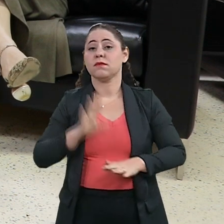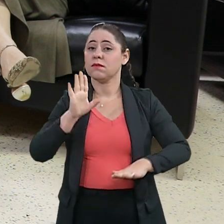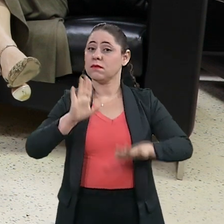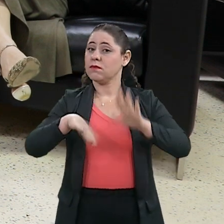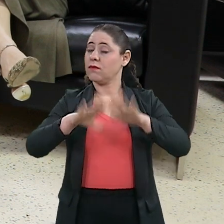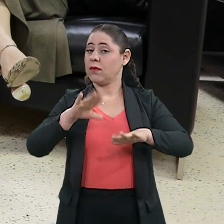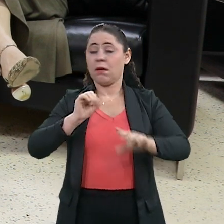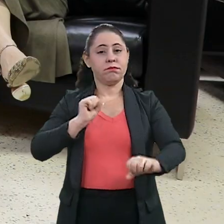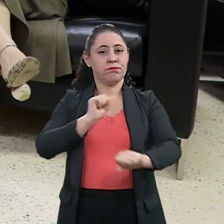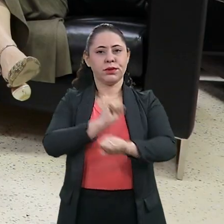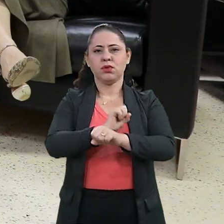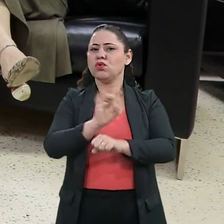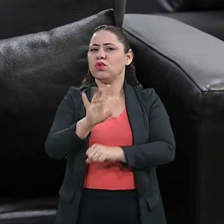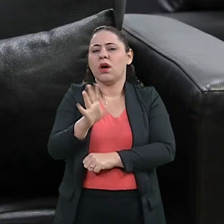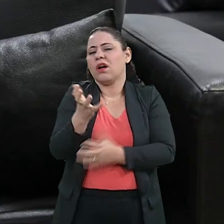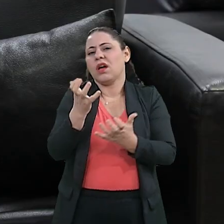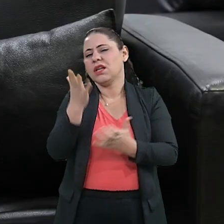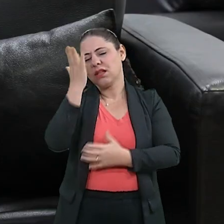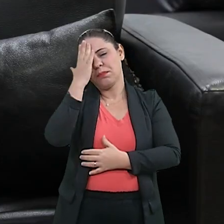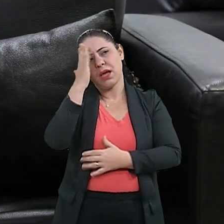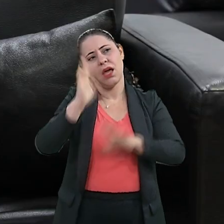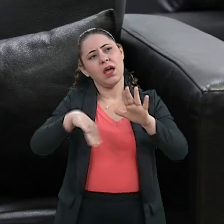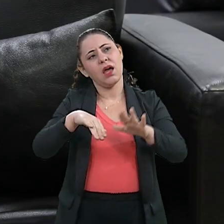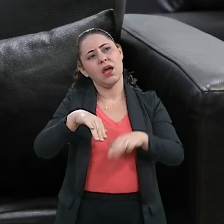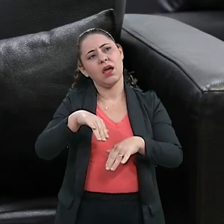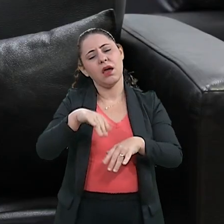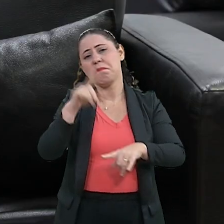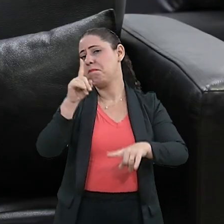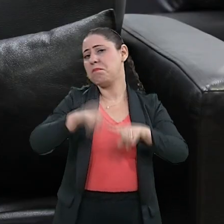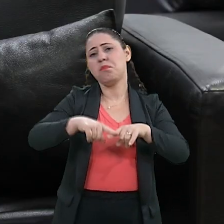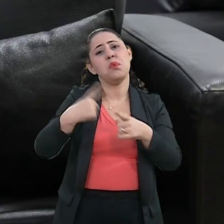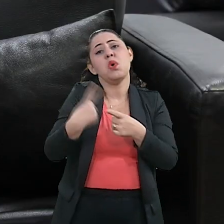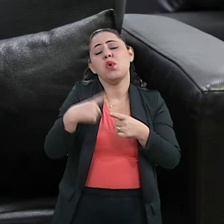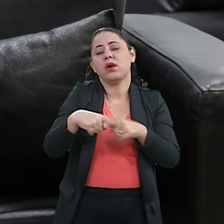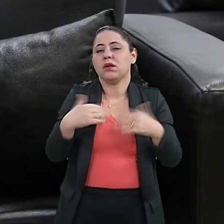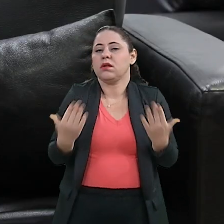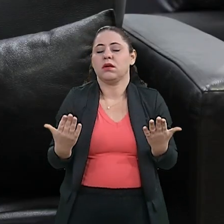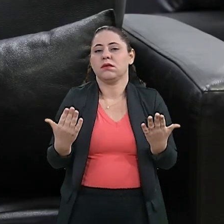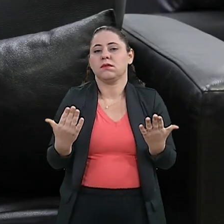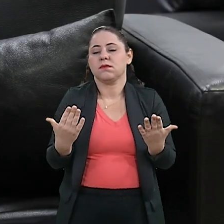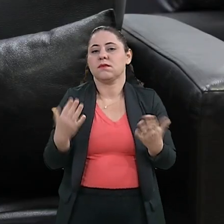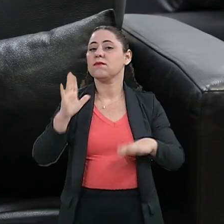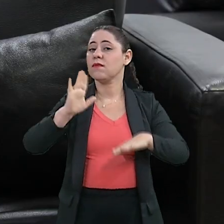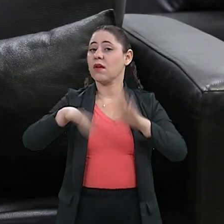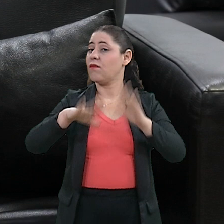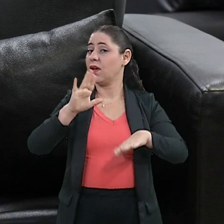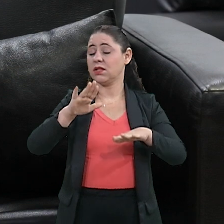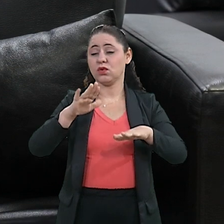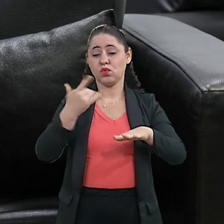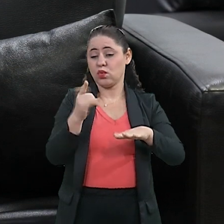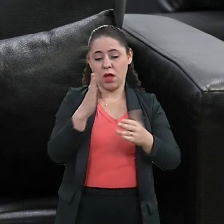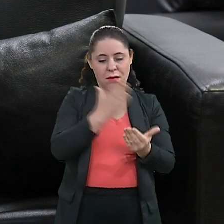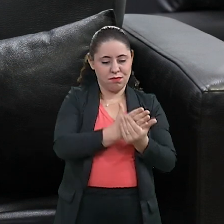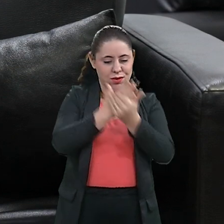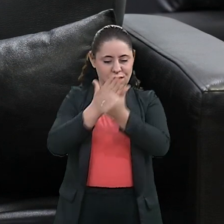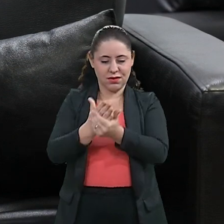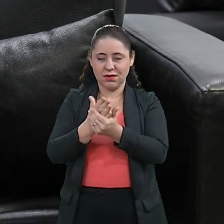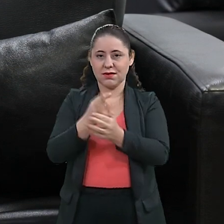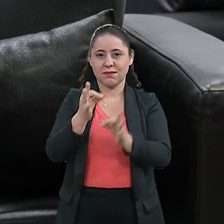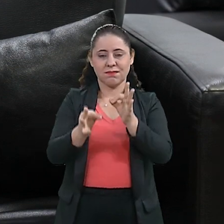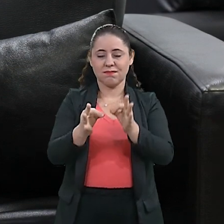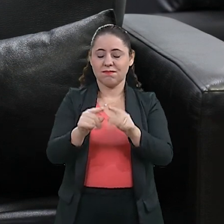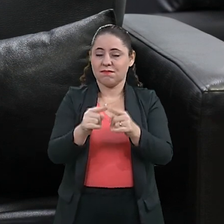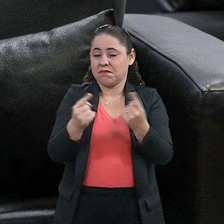Muitas vezes, para aí, a pessoa só quer saber, às vezes ela quer saber o motivo, às vezes isso não está no